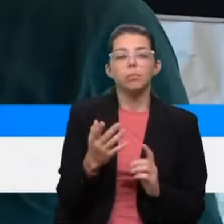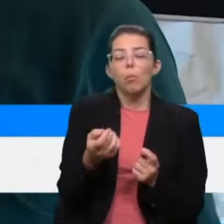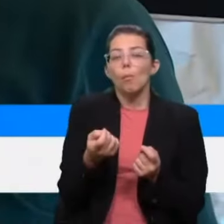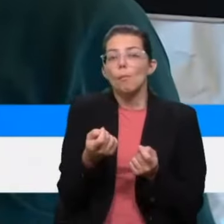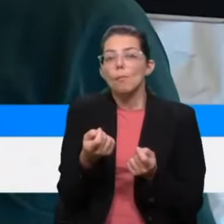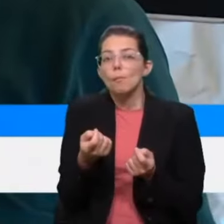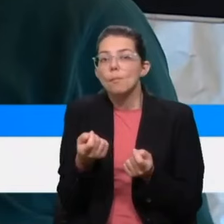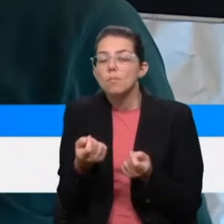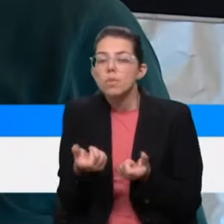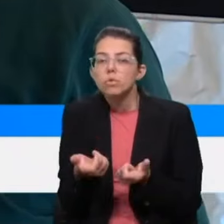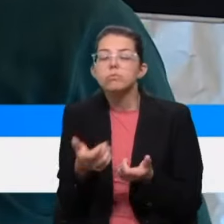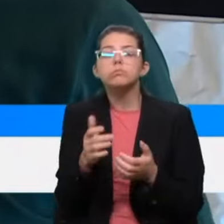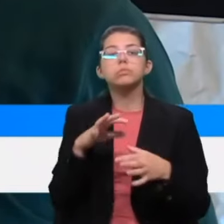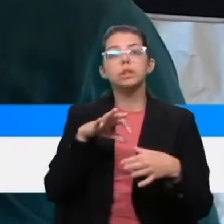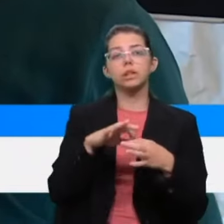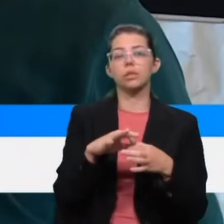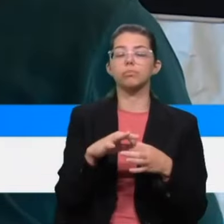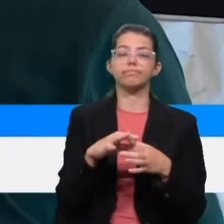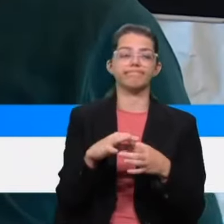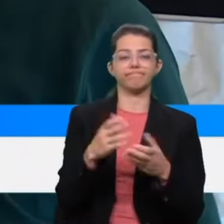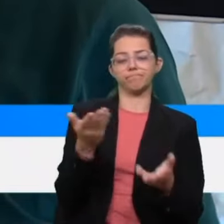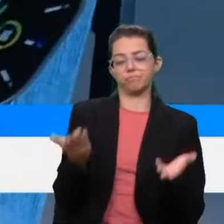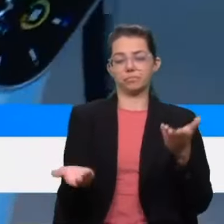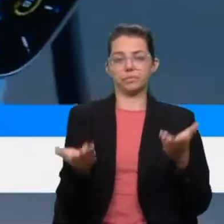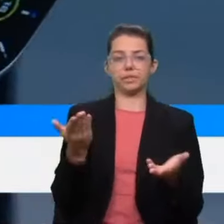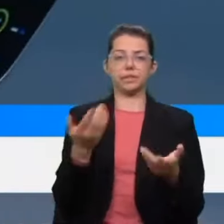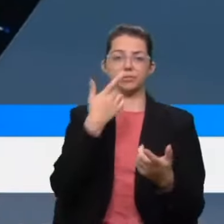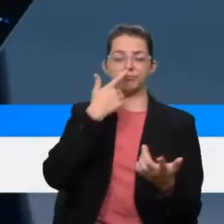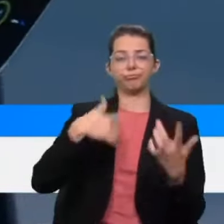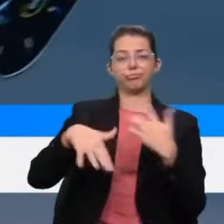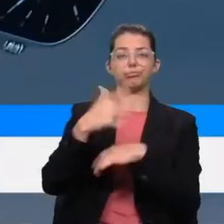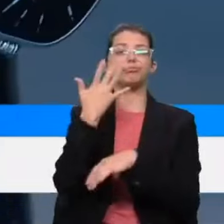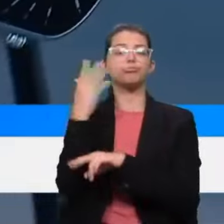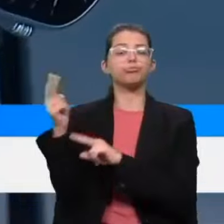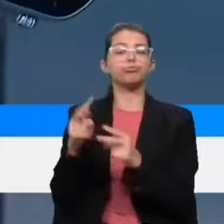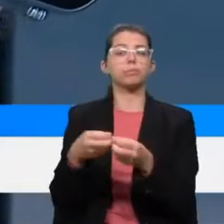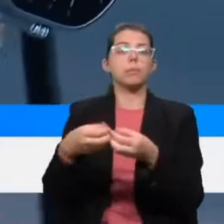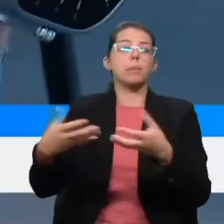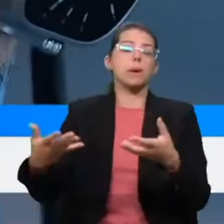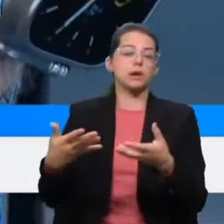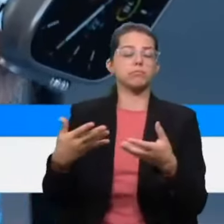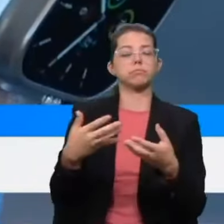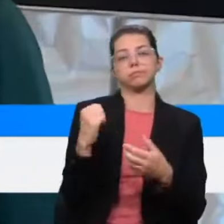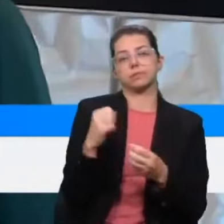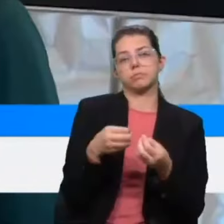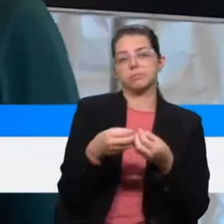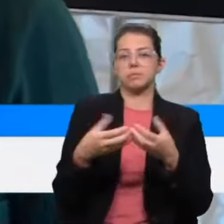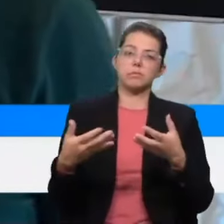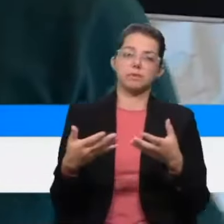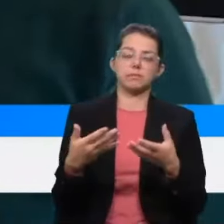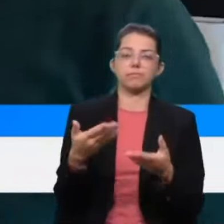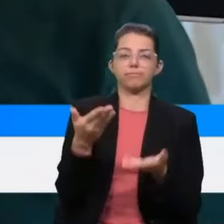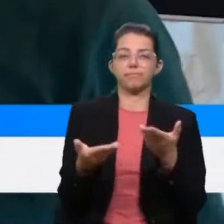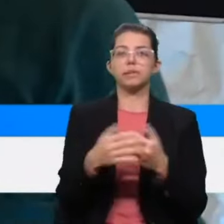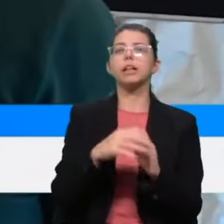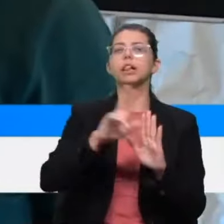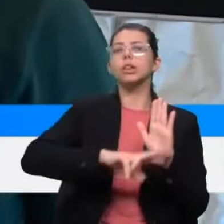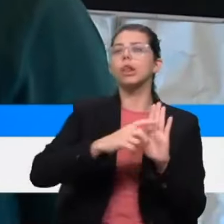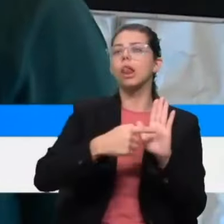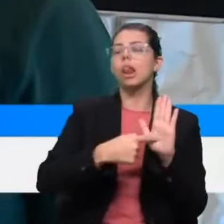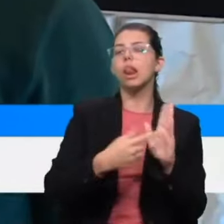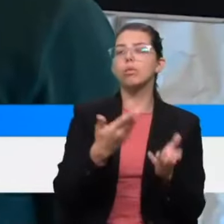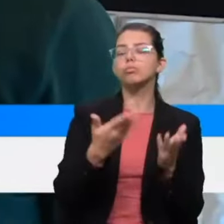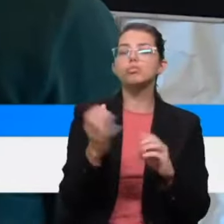terá a ver com aumento proporcional dos próprios em território nacional se essa categorização não é feita nos relatórios porquê e há